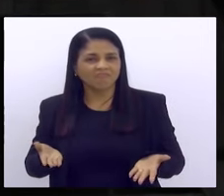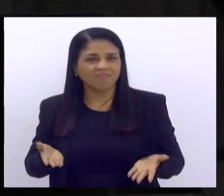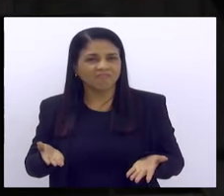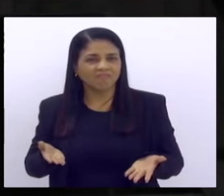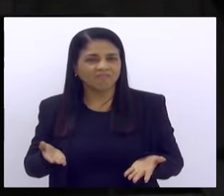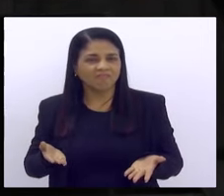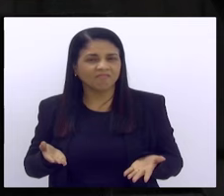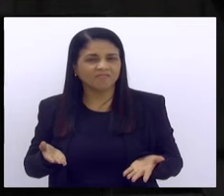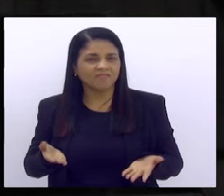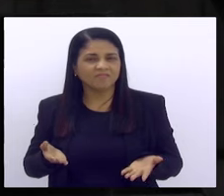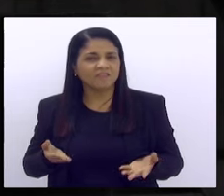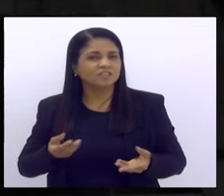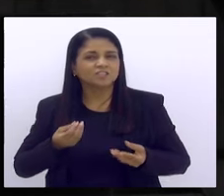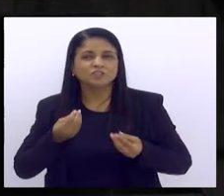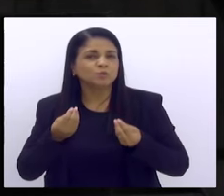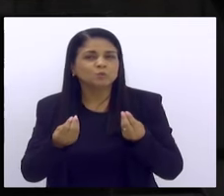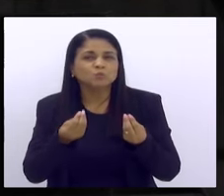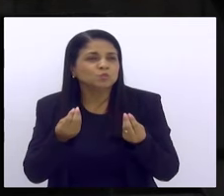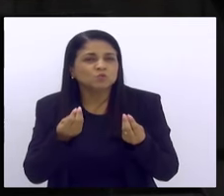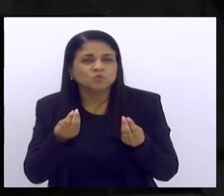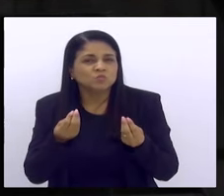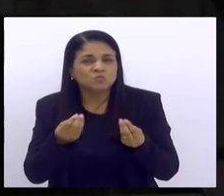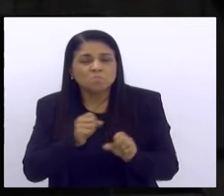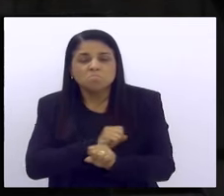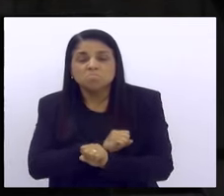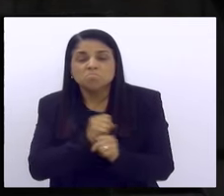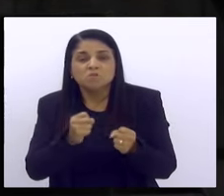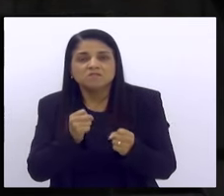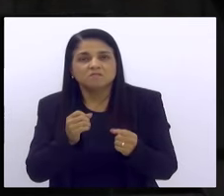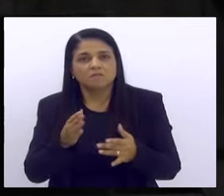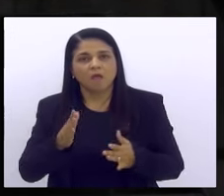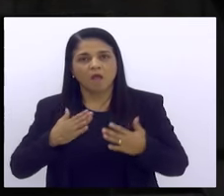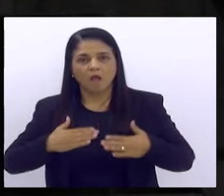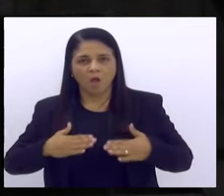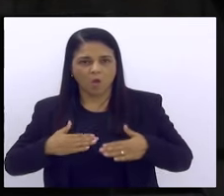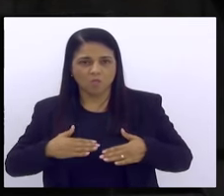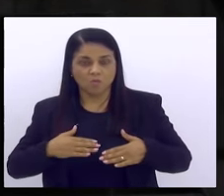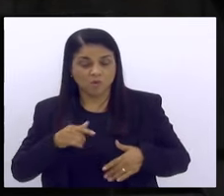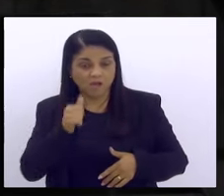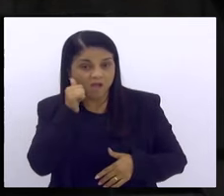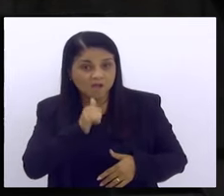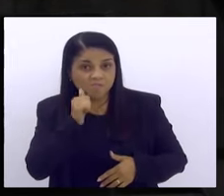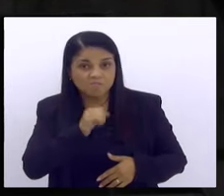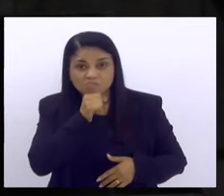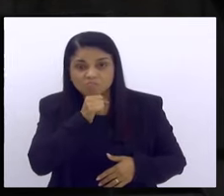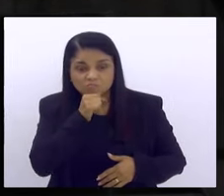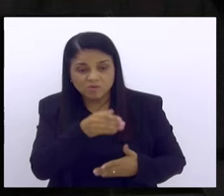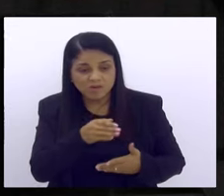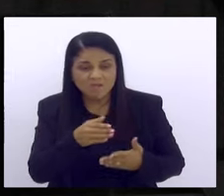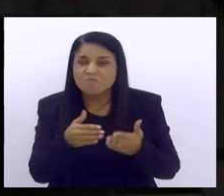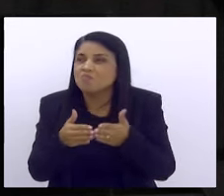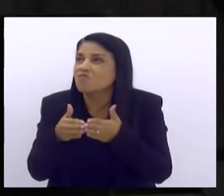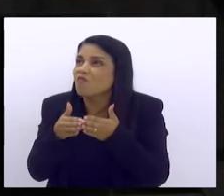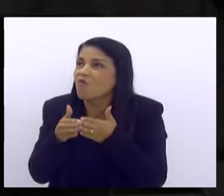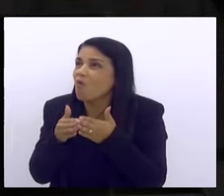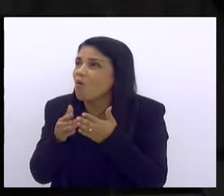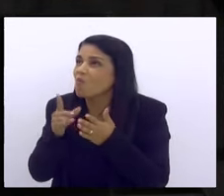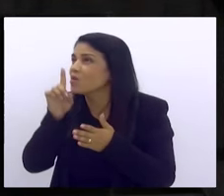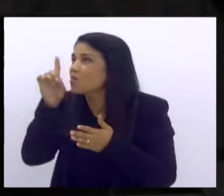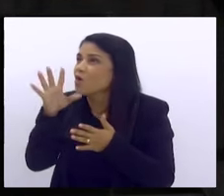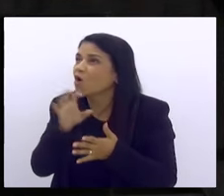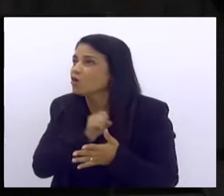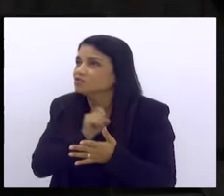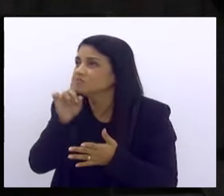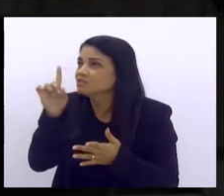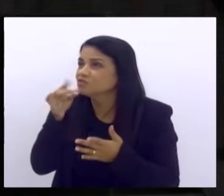não tem como se ter sangue de barata. A mulher está morrendo, não dá para dizer, por favor, pelo amor de Deus, eu